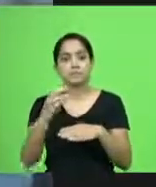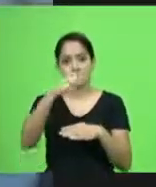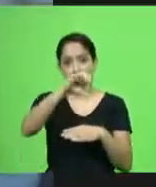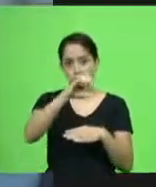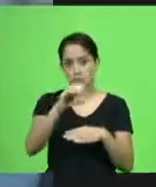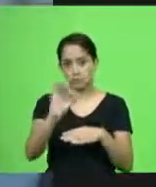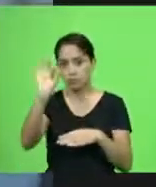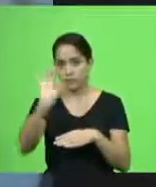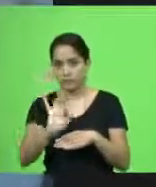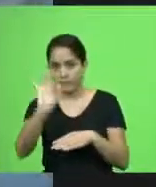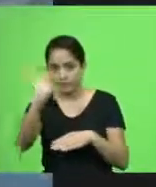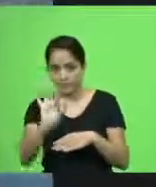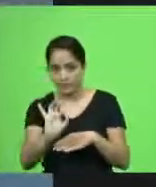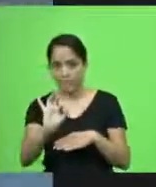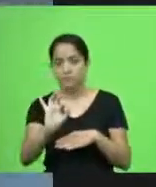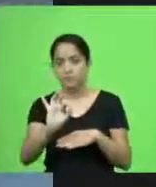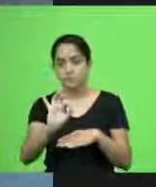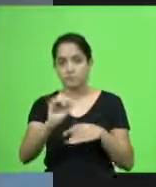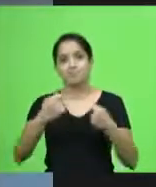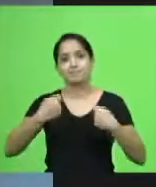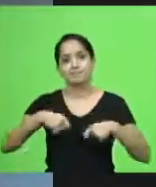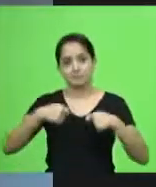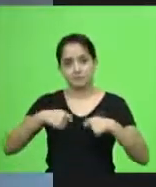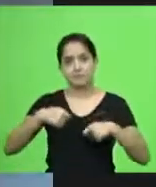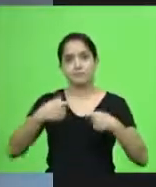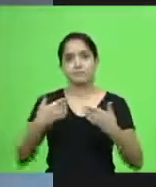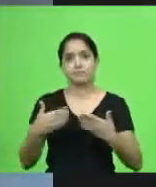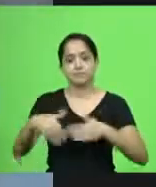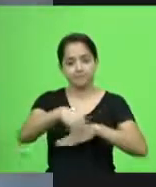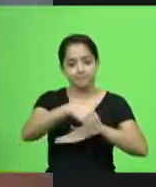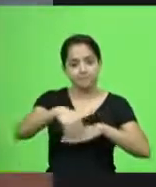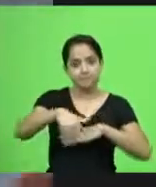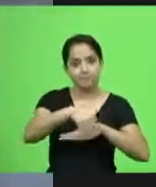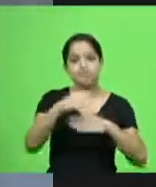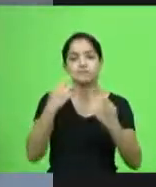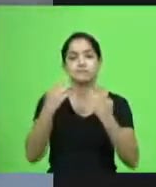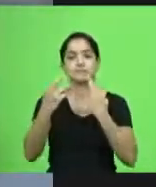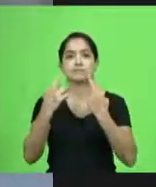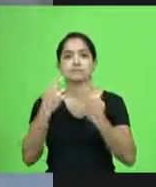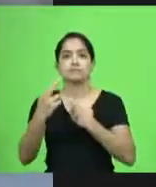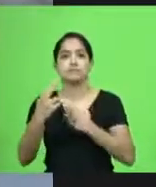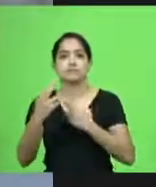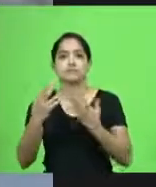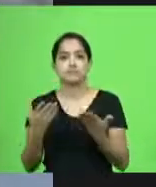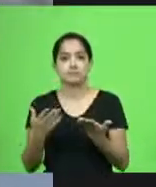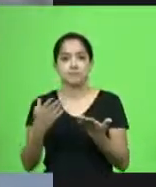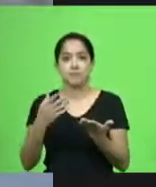depende da 470. Mas não é com os recursos do governo do Estado que nós vamos